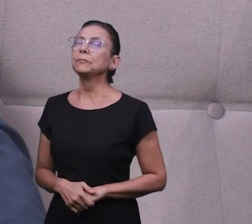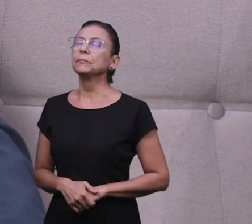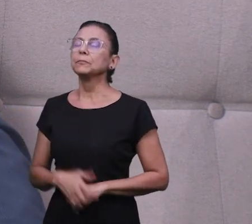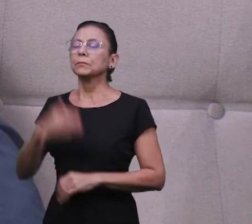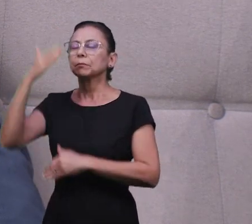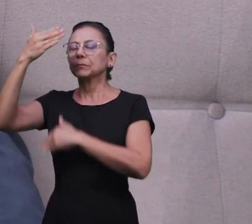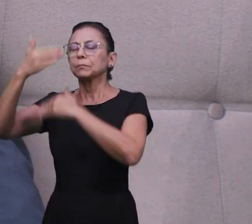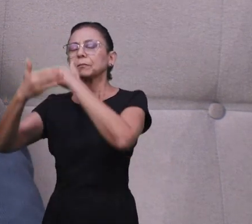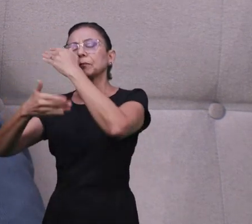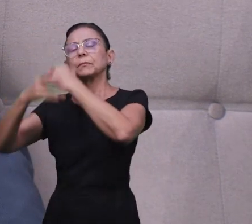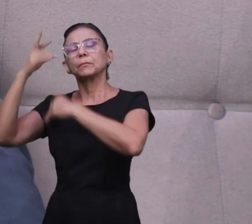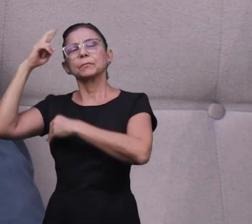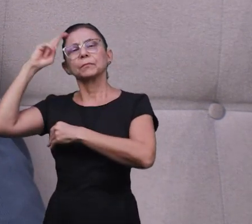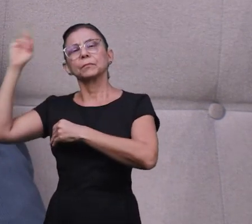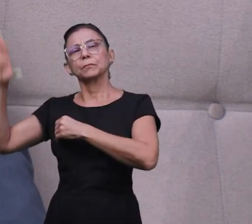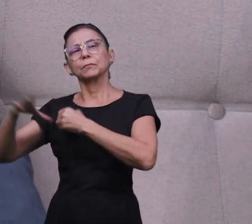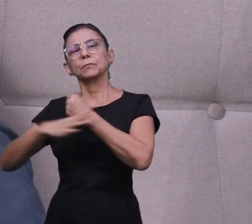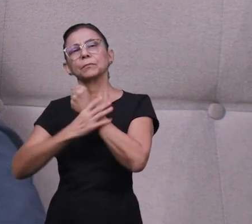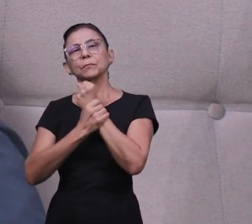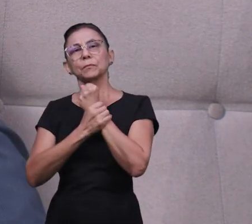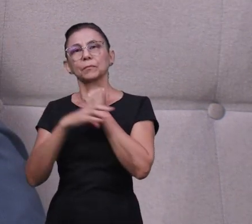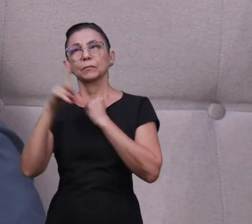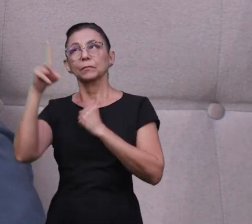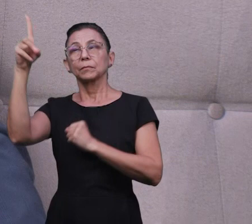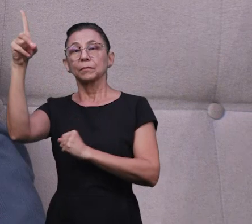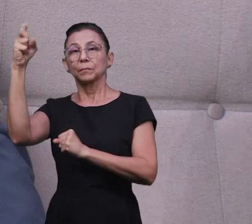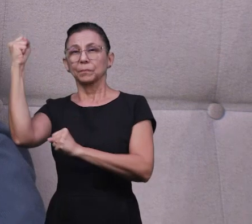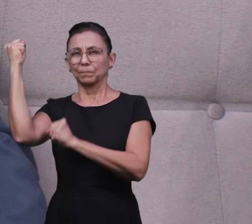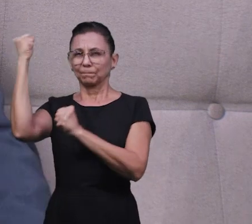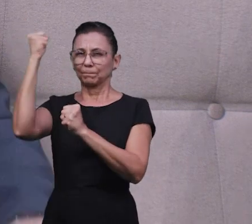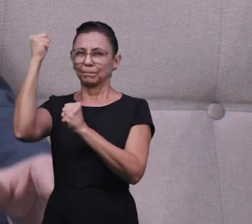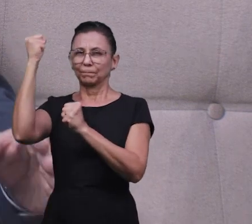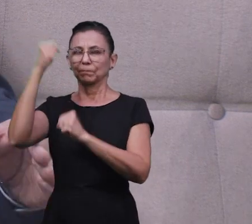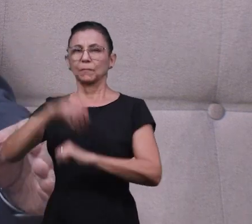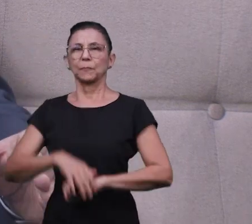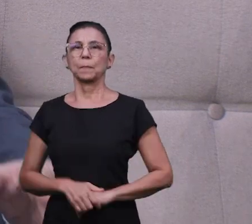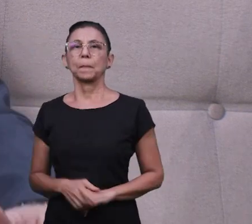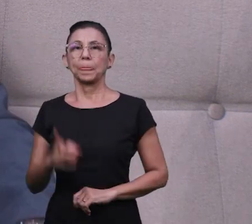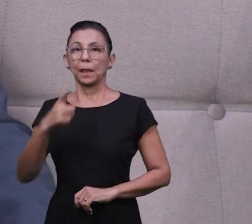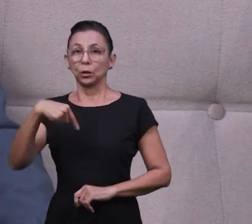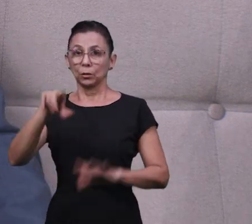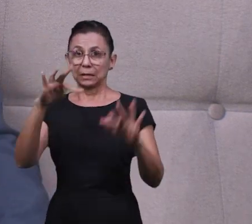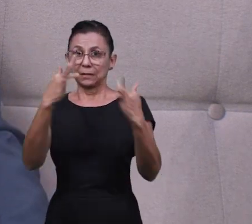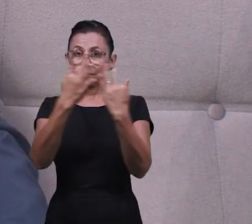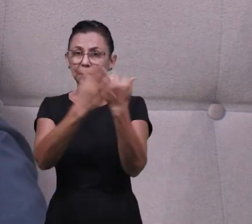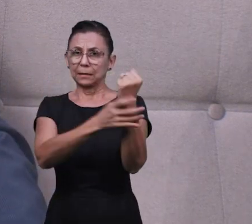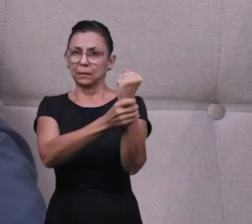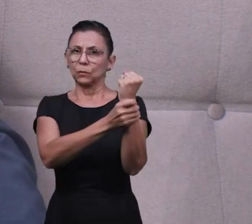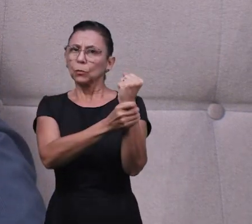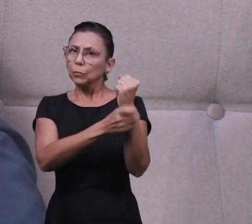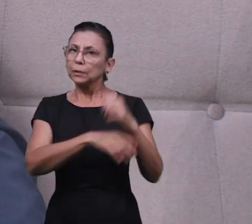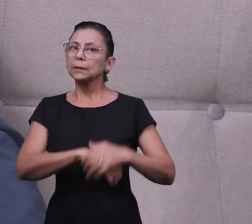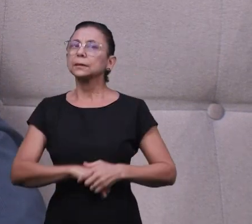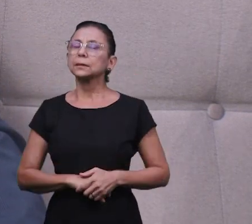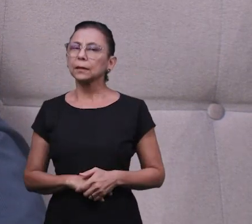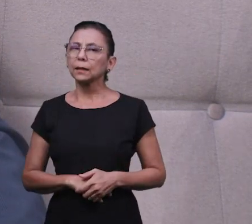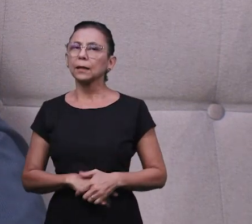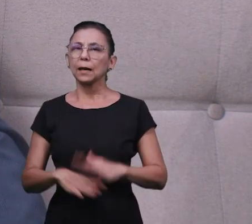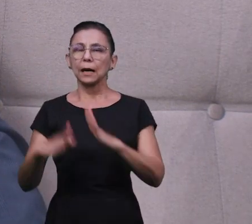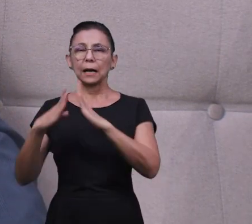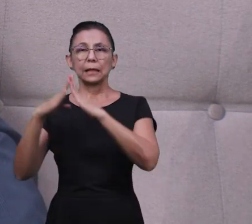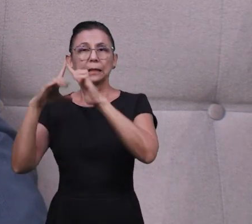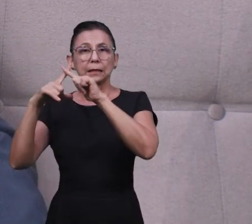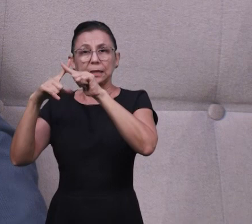da sombra deste Deus onipotente. Nossas famílias estão seguras. A